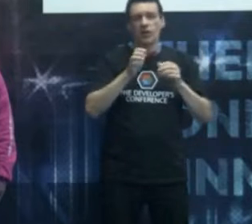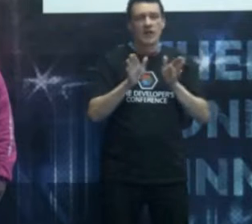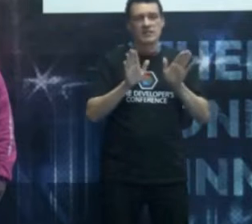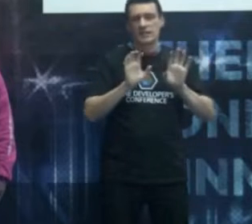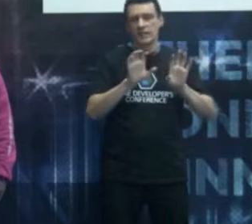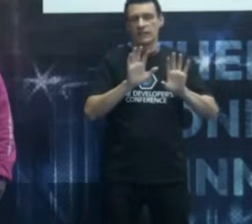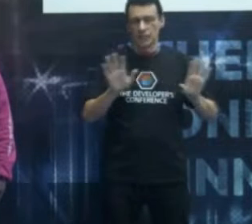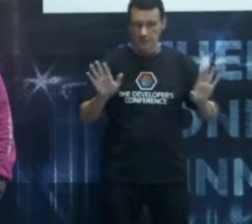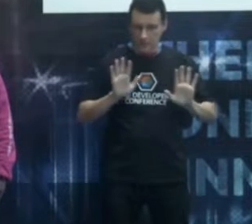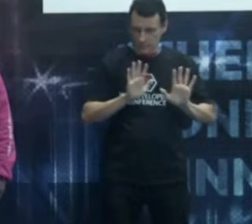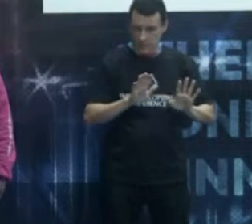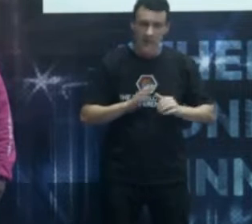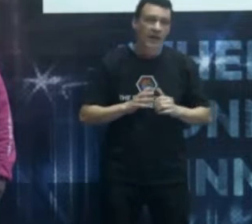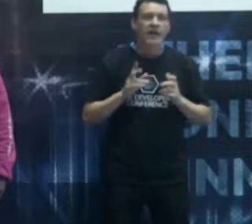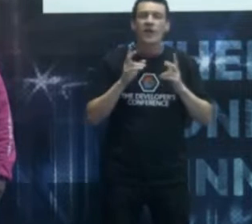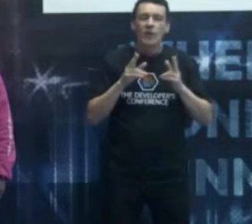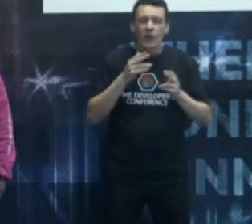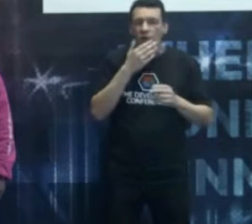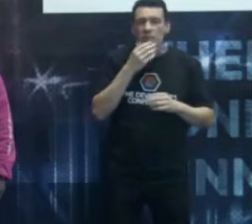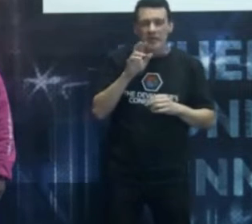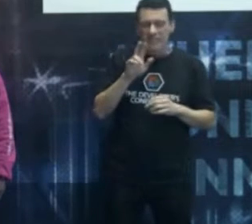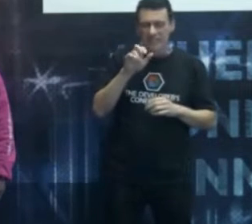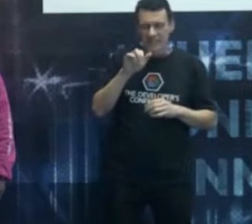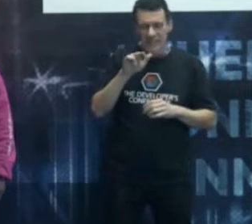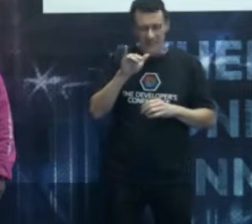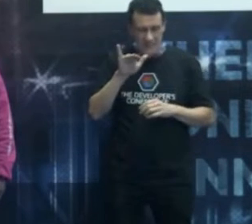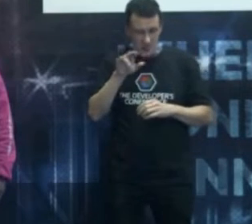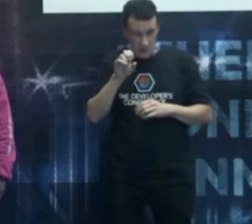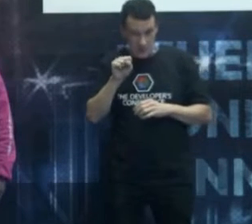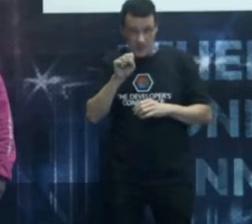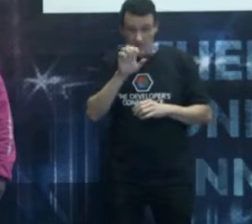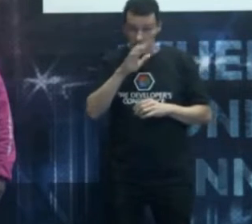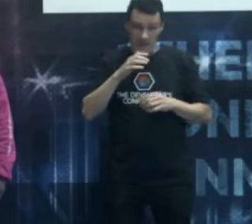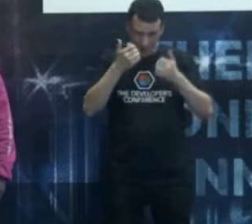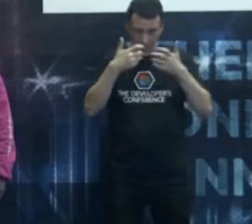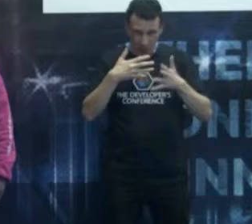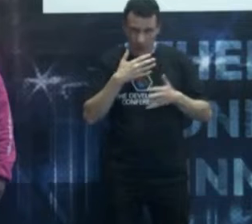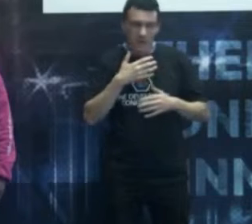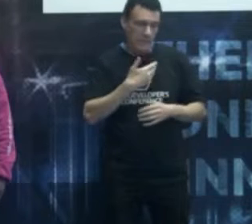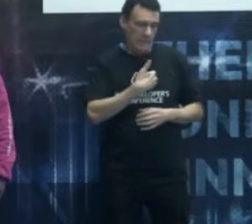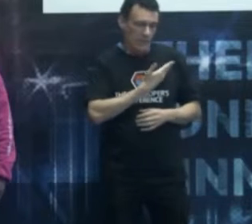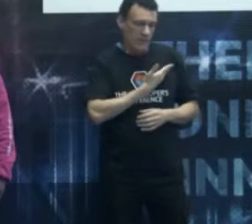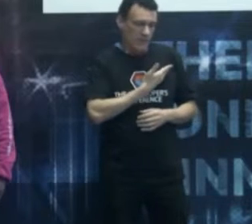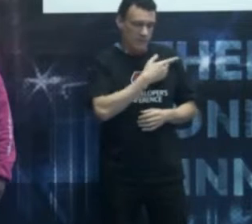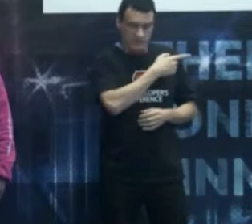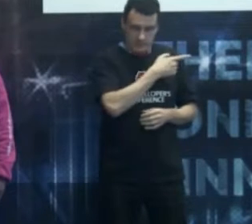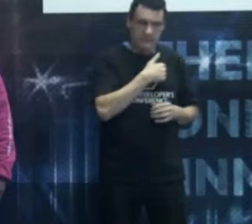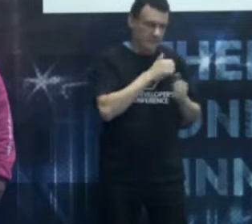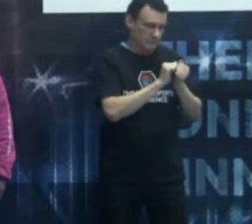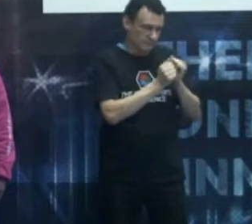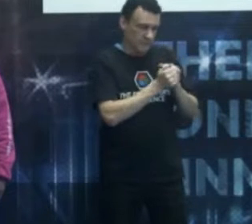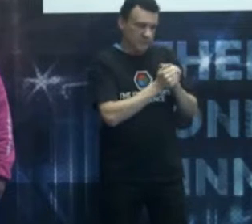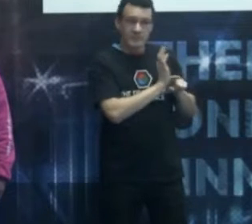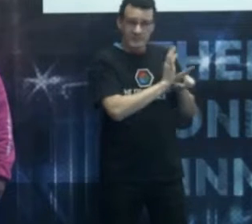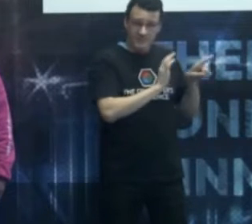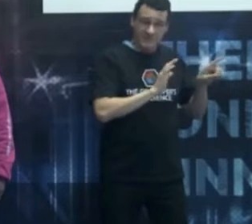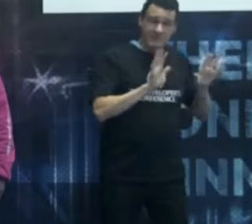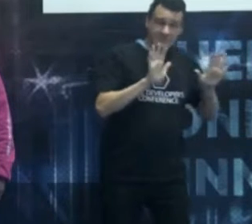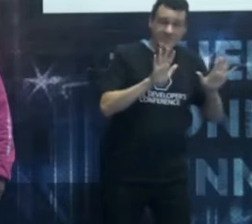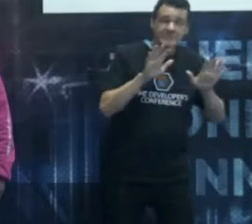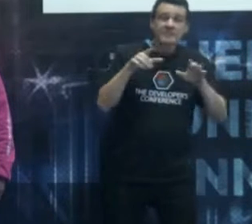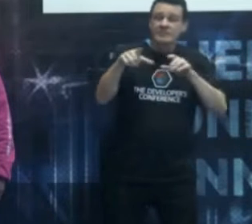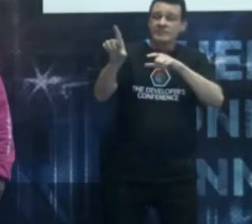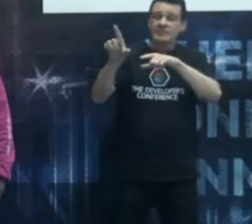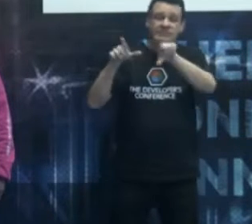como o Vinícius comentou, sabe? Você pode até adaptar para aquele seu amigo, só que cada um vai ter ali um nível de